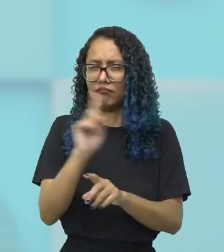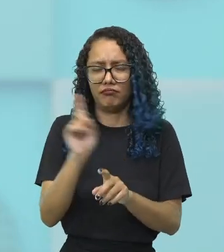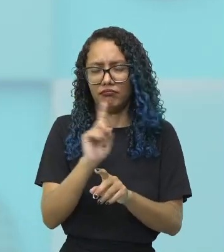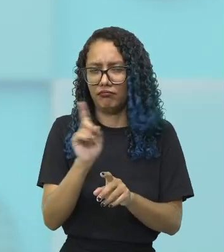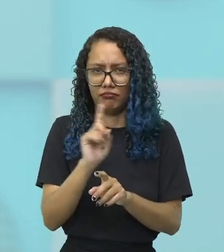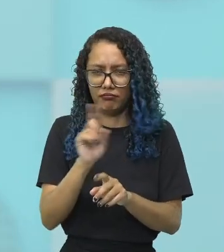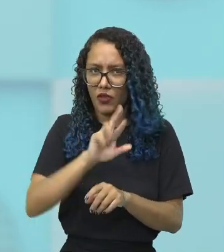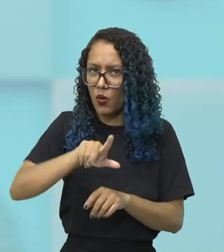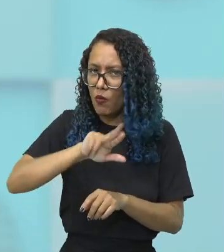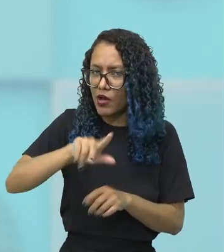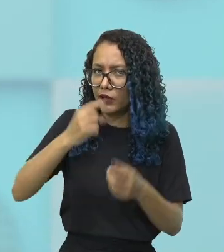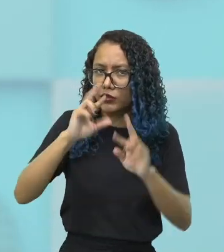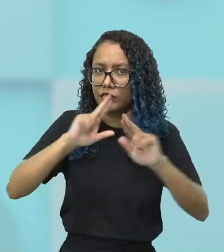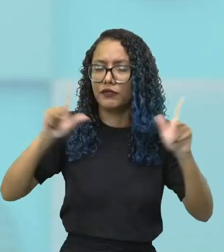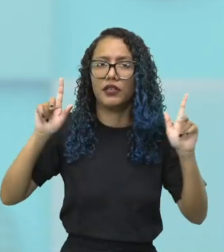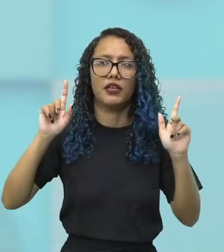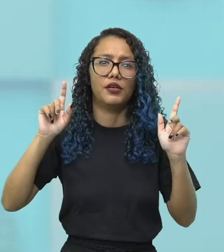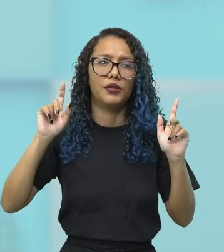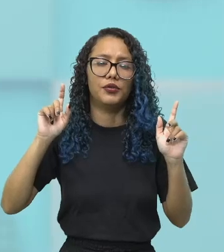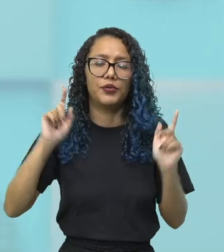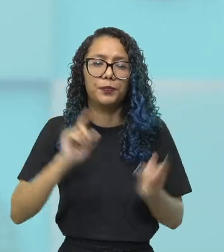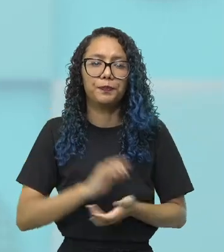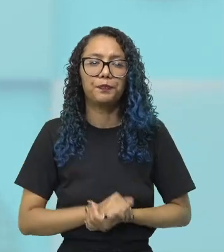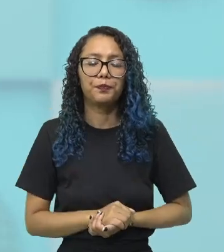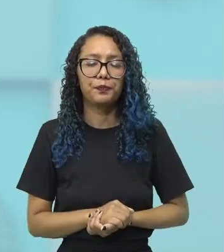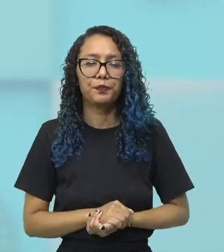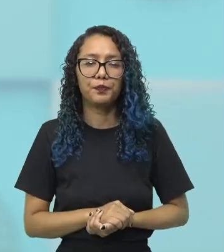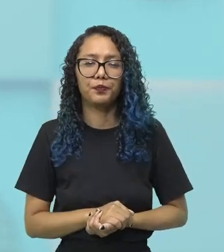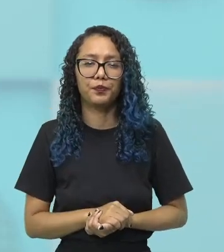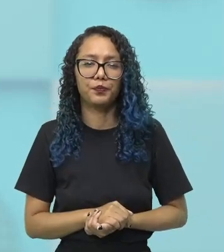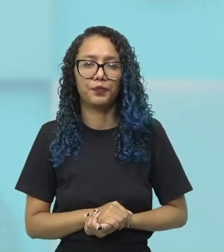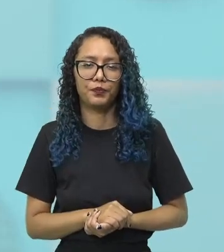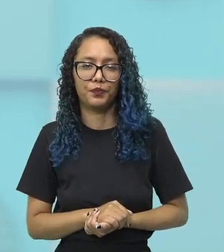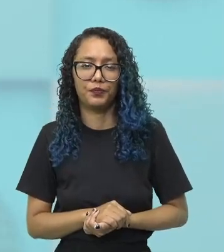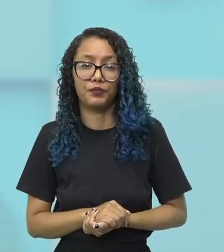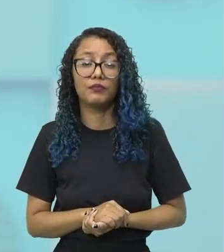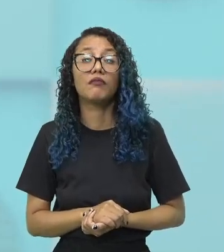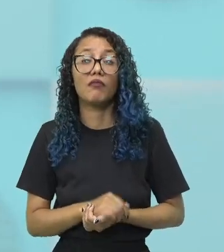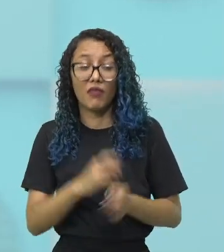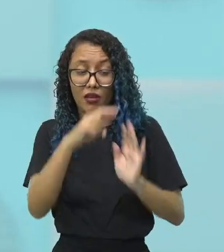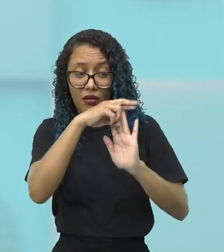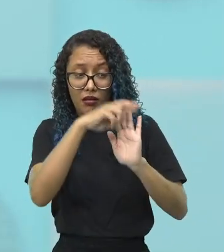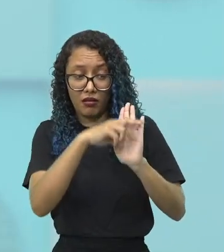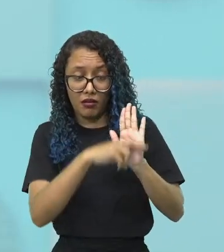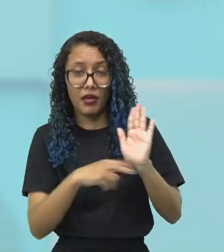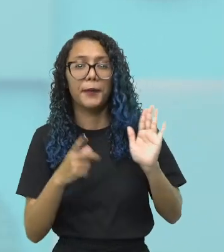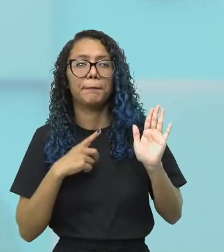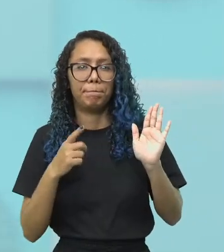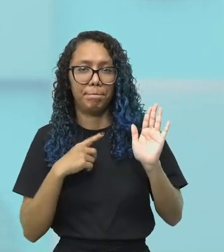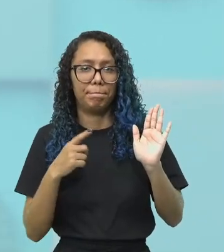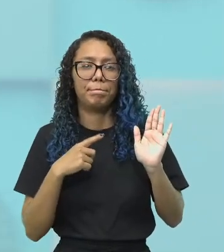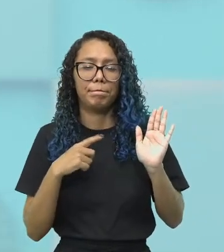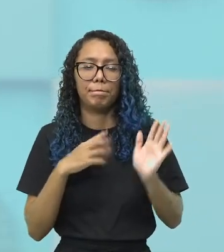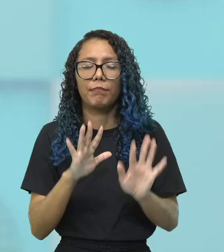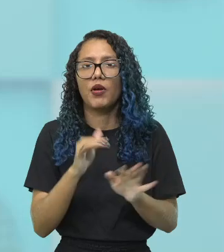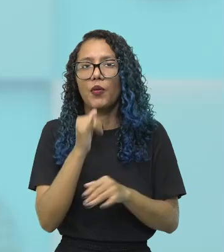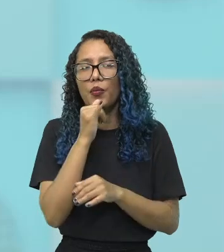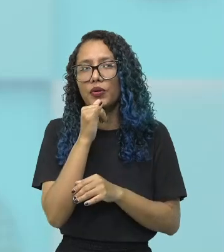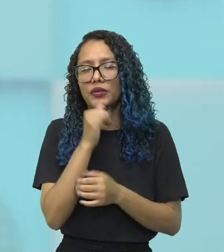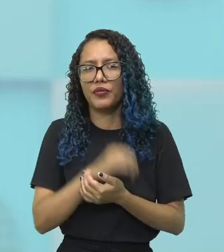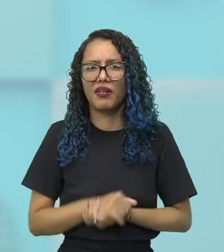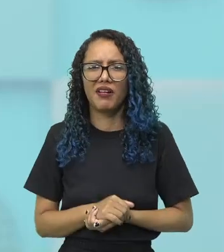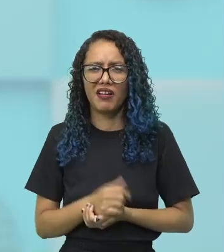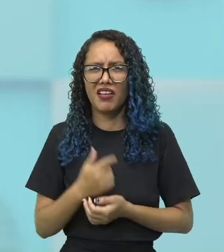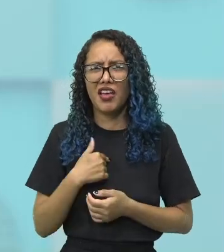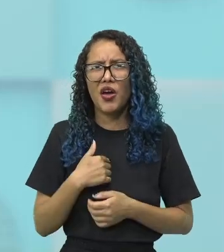vírgula não é uma pausa para respirar. Ela tem regras. Imagina, eu tô cansada porque